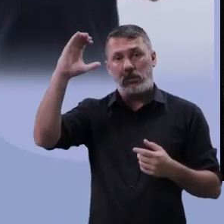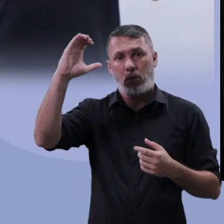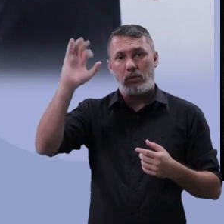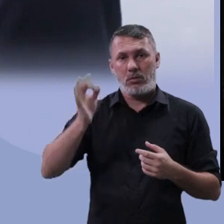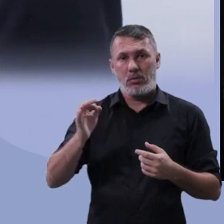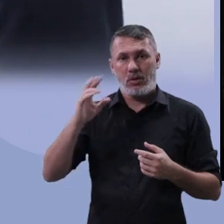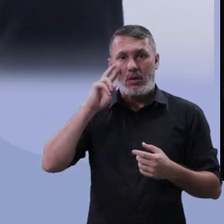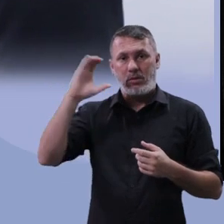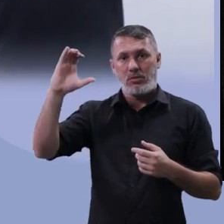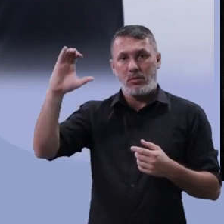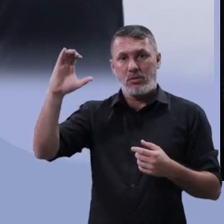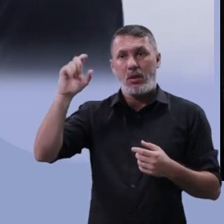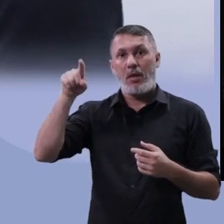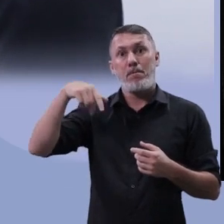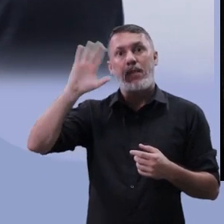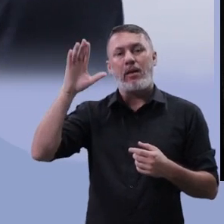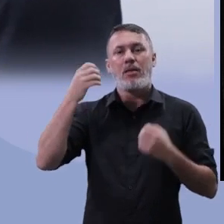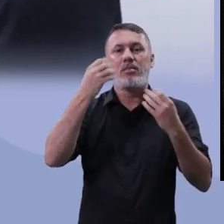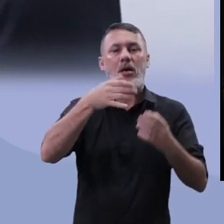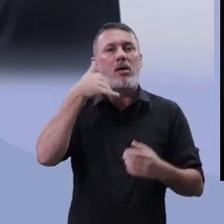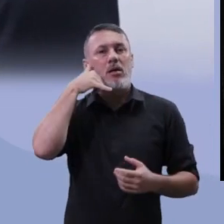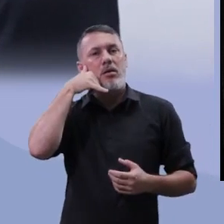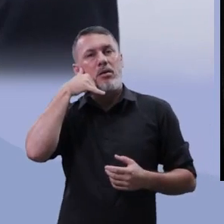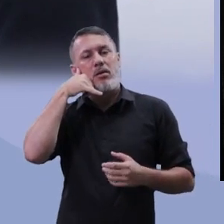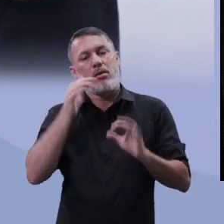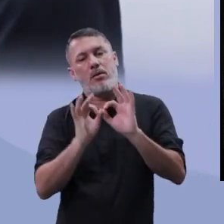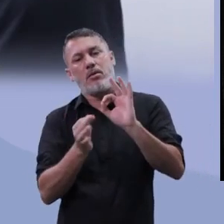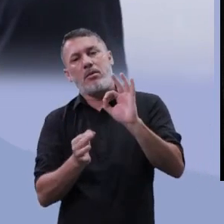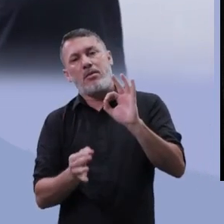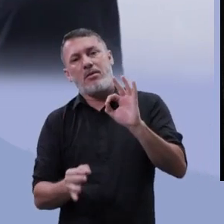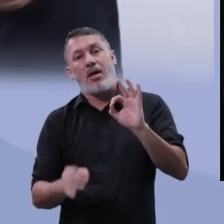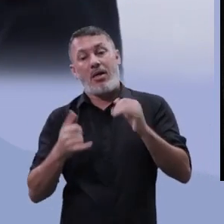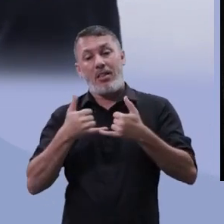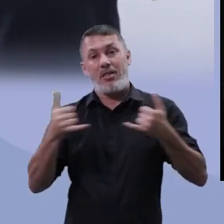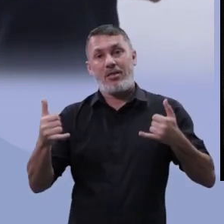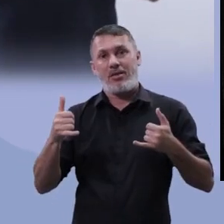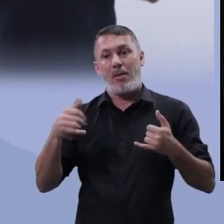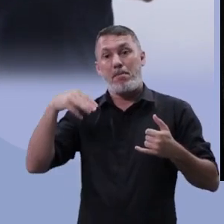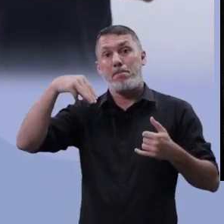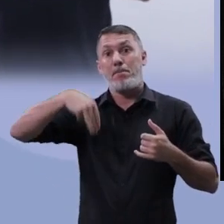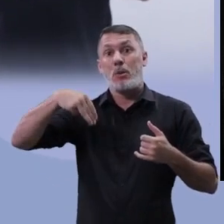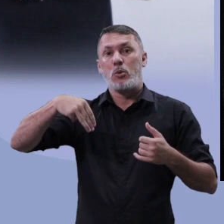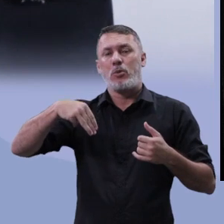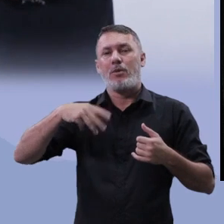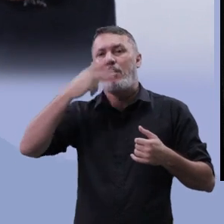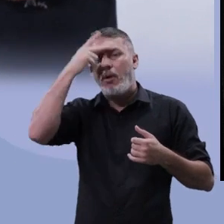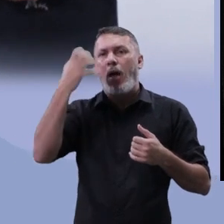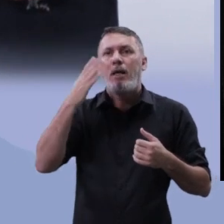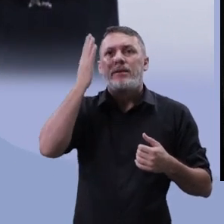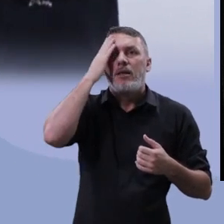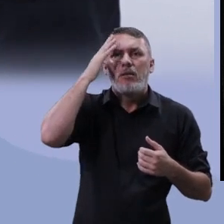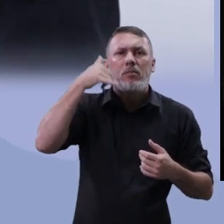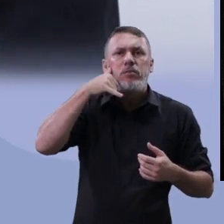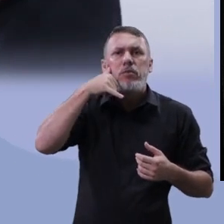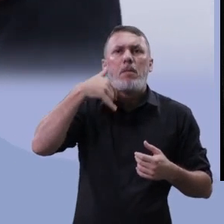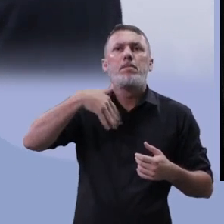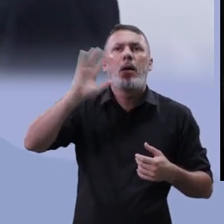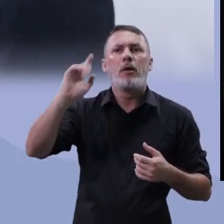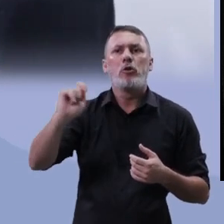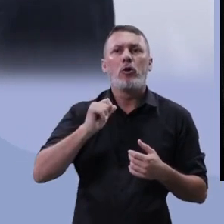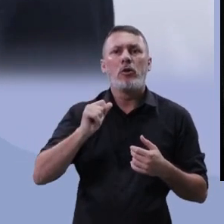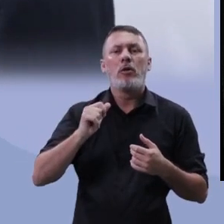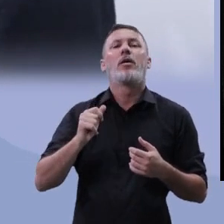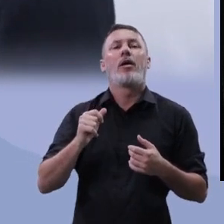C. Né? É o plano, então, que oferece mais minutos, porque o eixo X ali é o eixo dos minutos, o eixo do tempo. Então, fiz